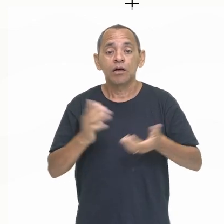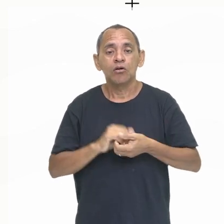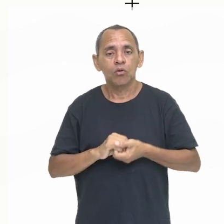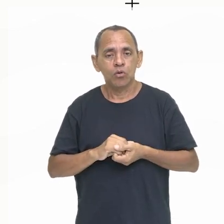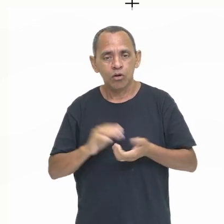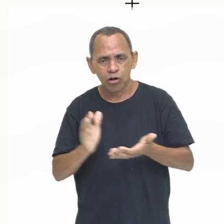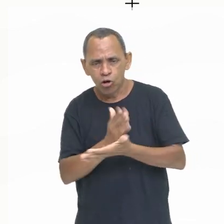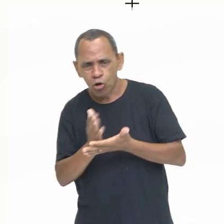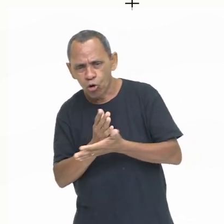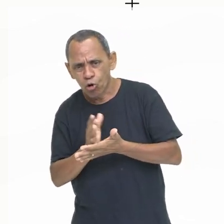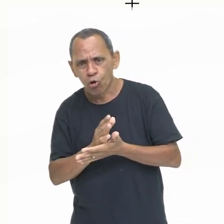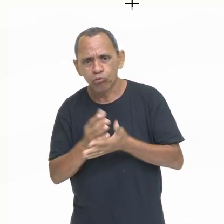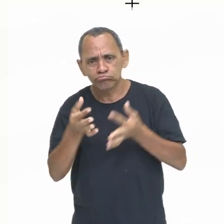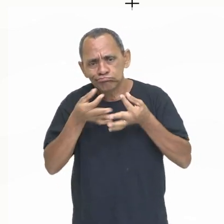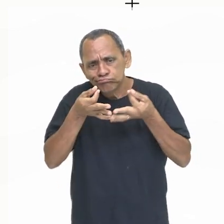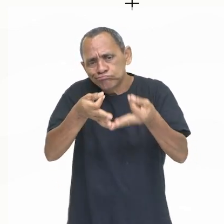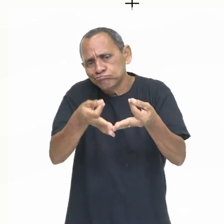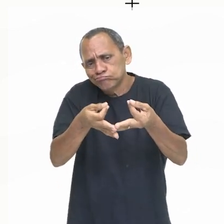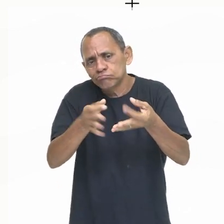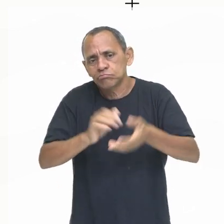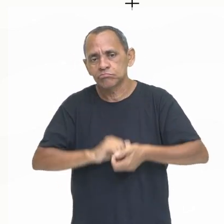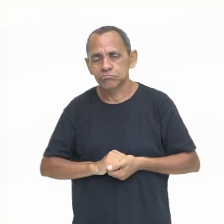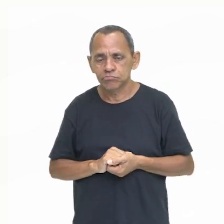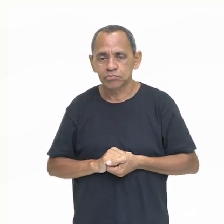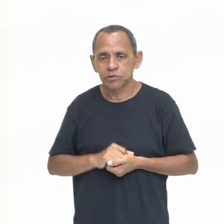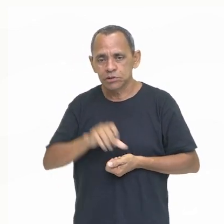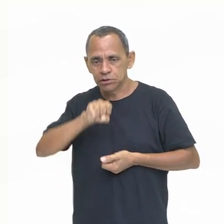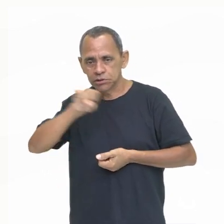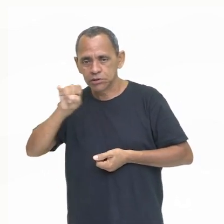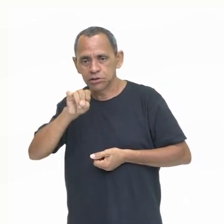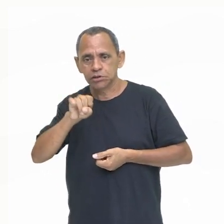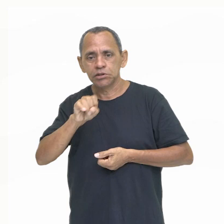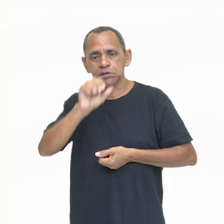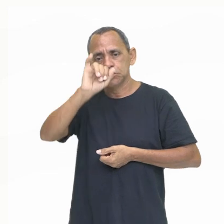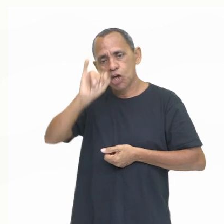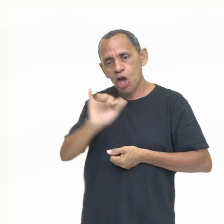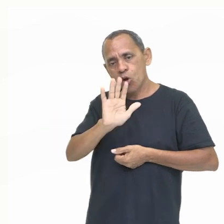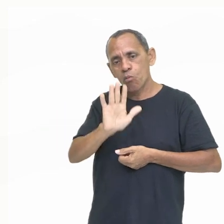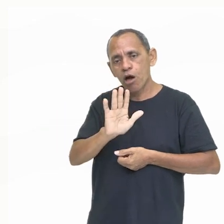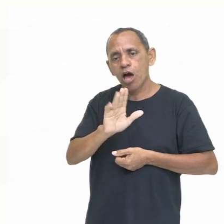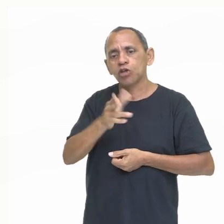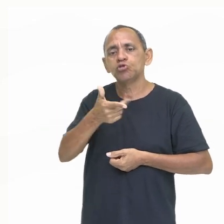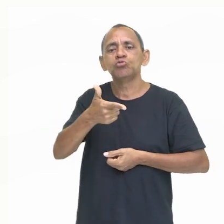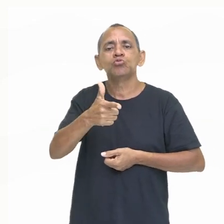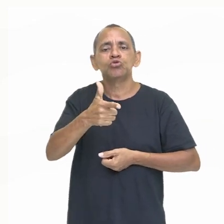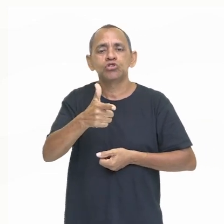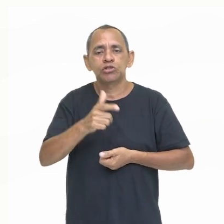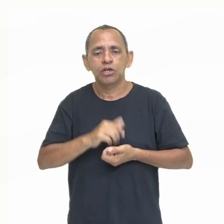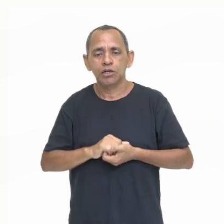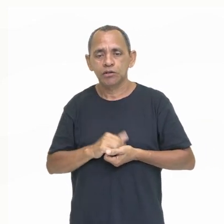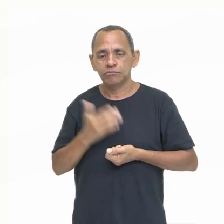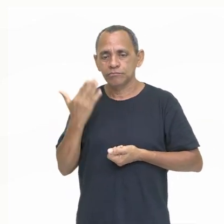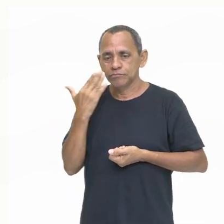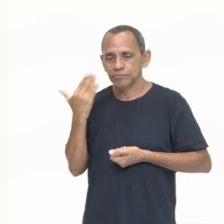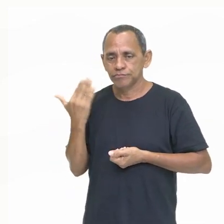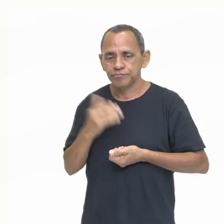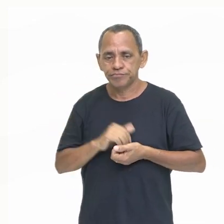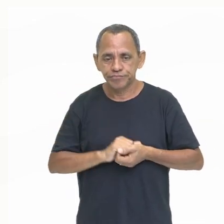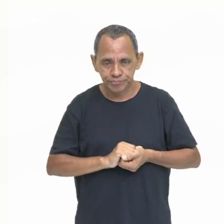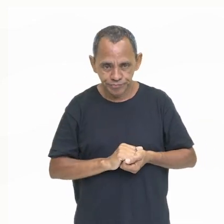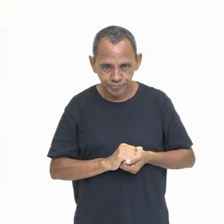pessoal? Quando no nosso gráfico nós tivermos, olha só, aqui nessas extremidades,